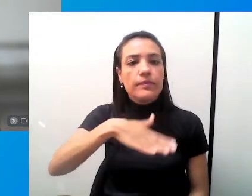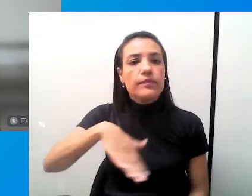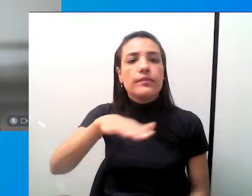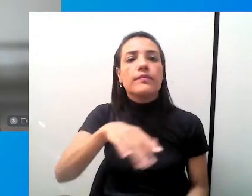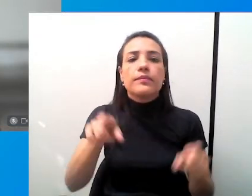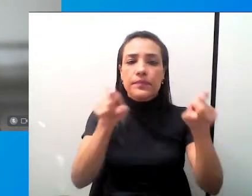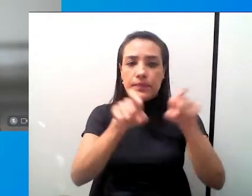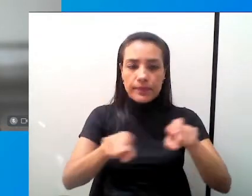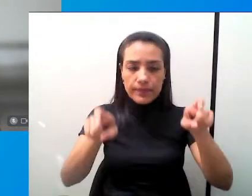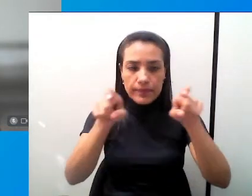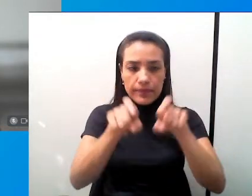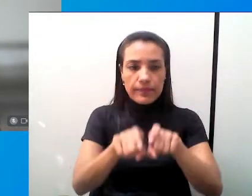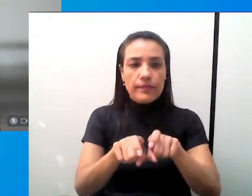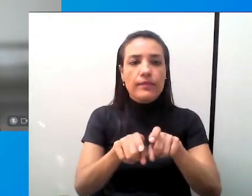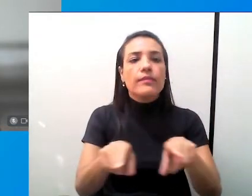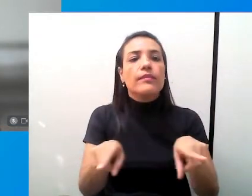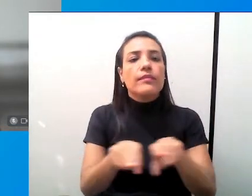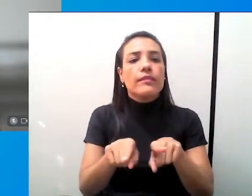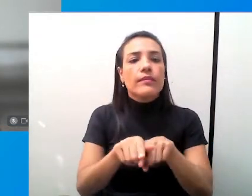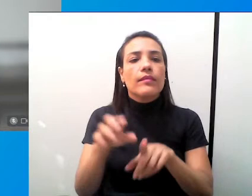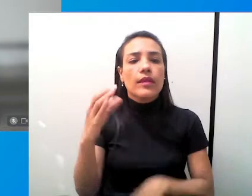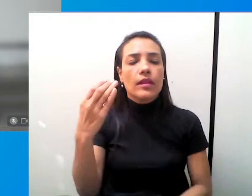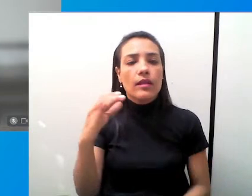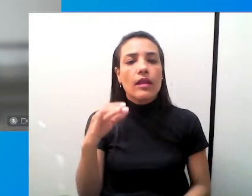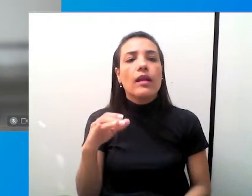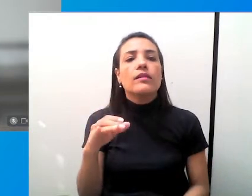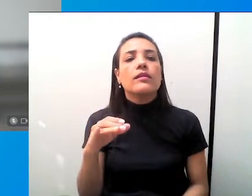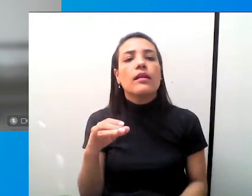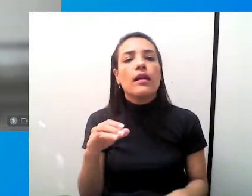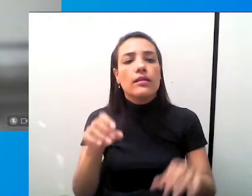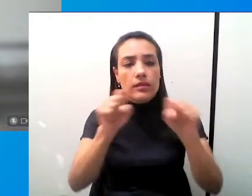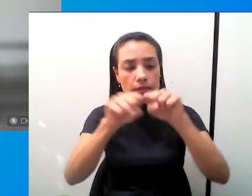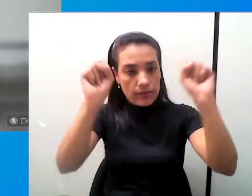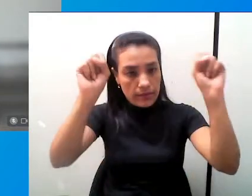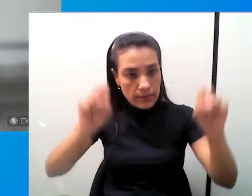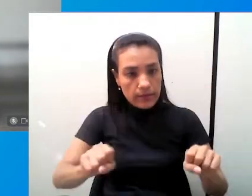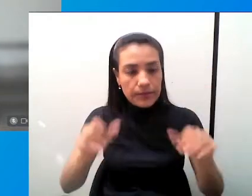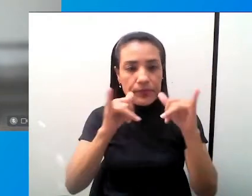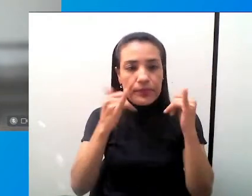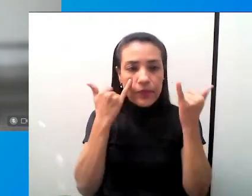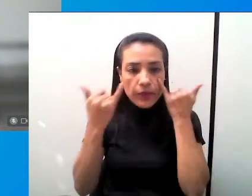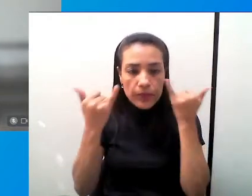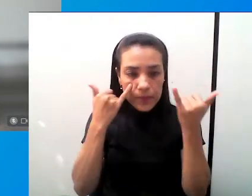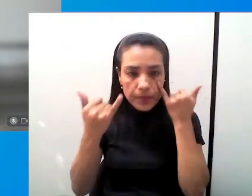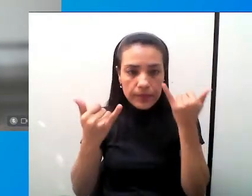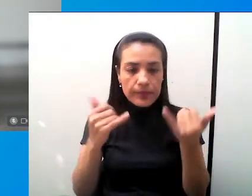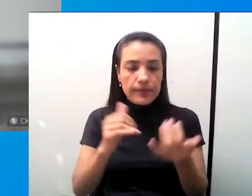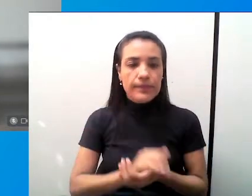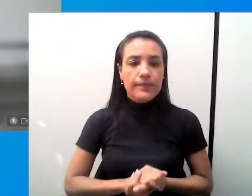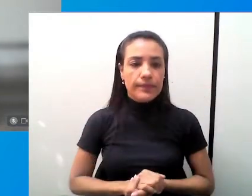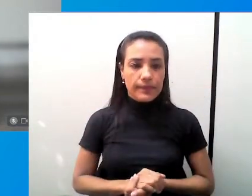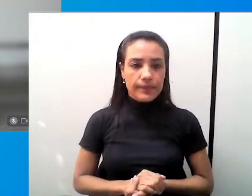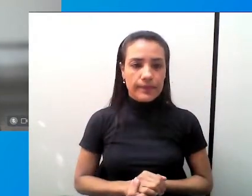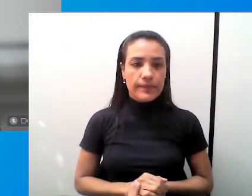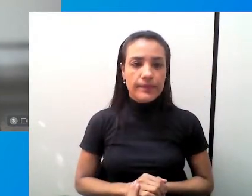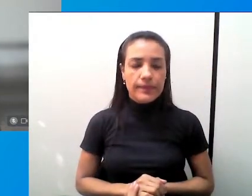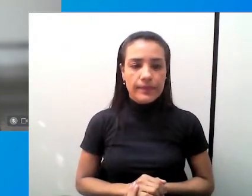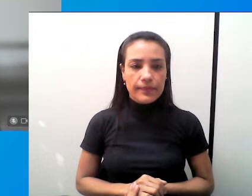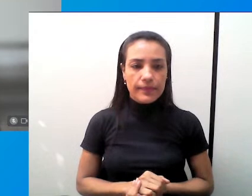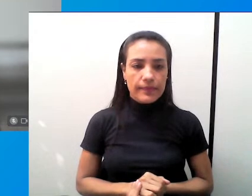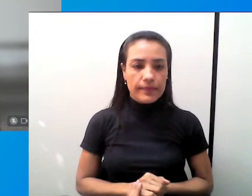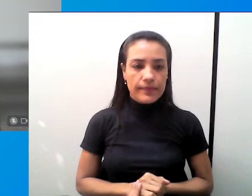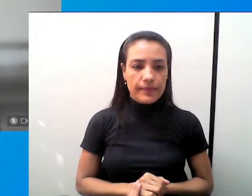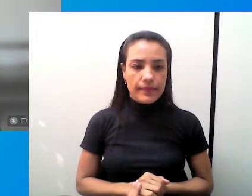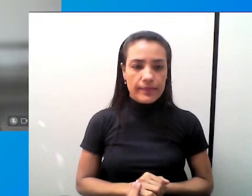com ênfase em ciências em sistemas de informação. Professor Fabrício, fique à vontade.